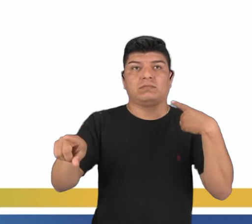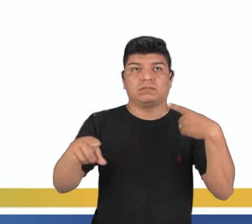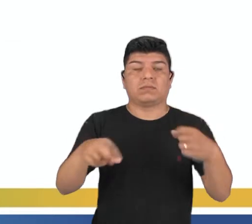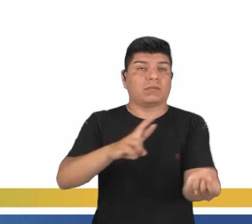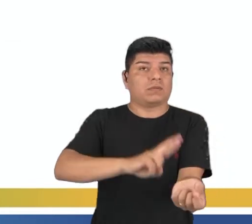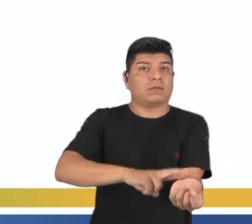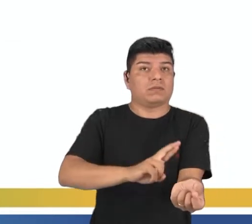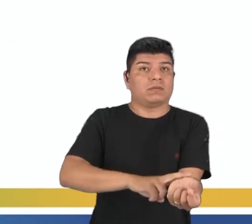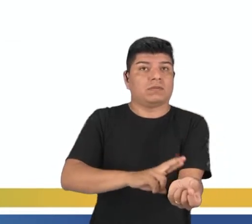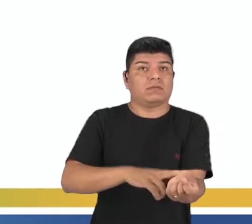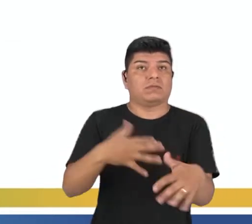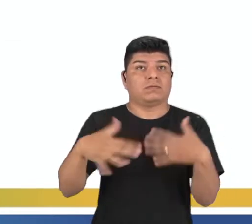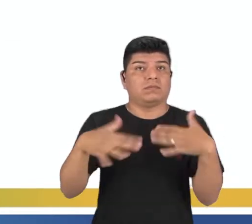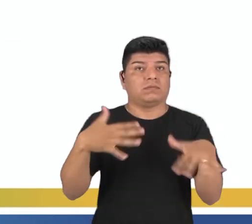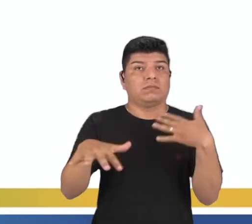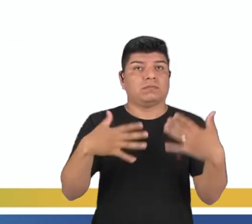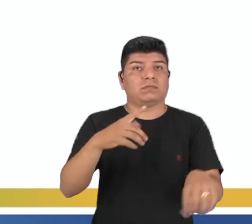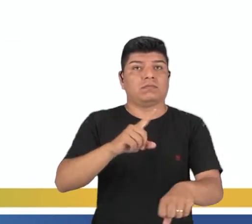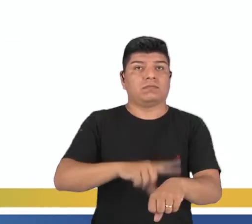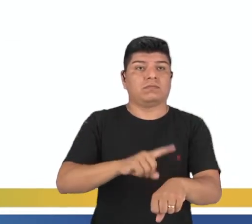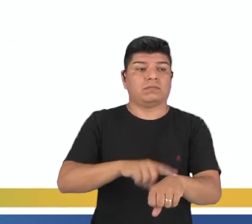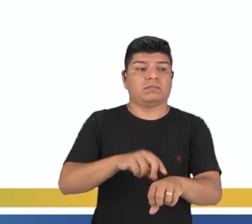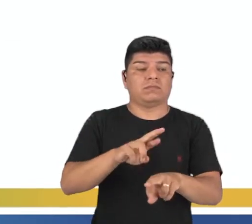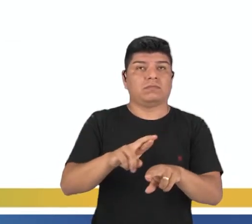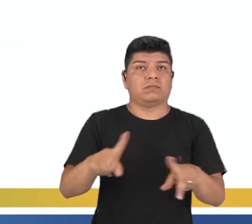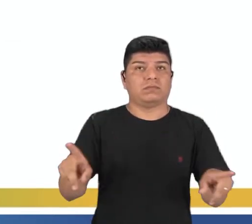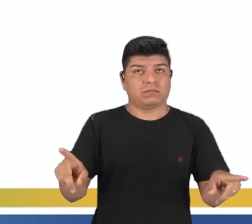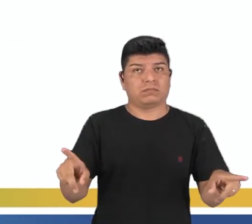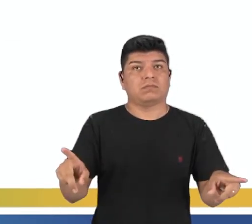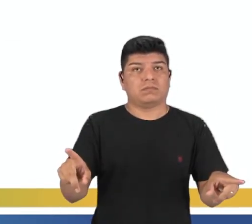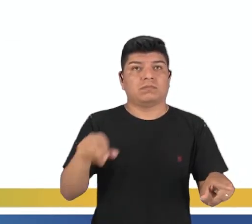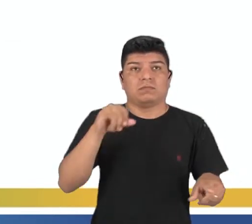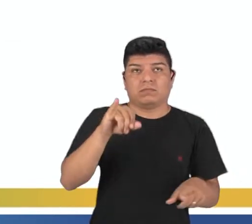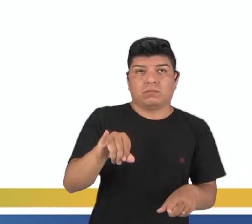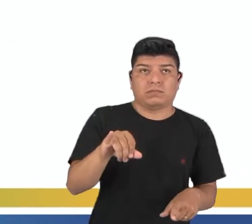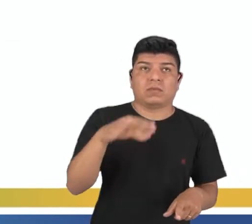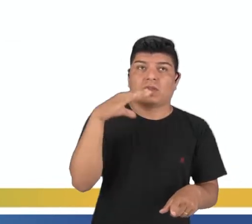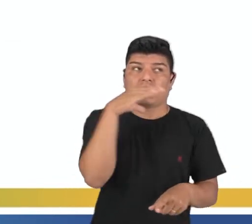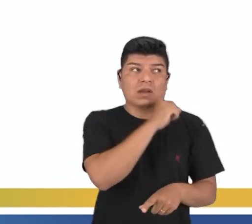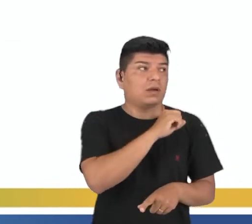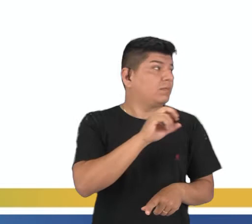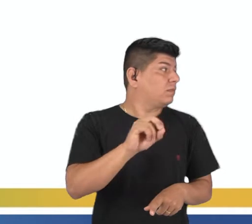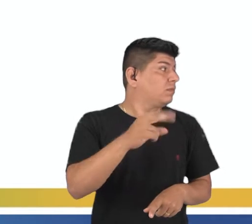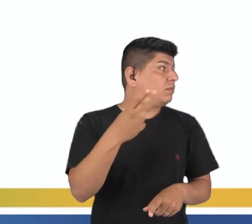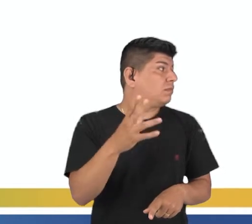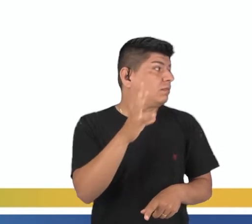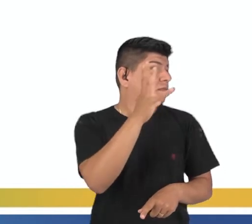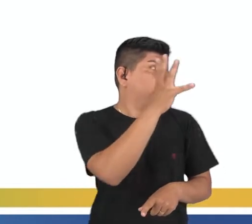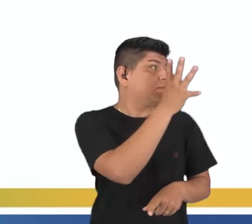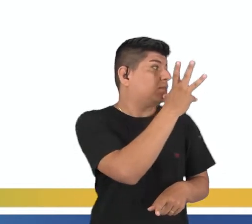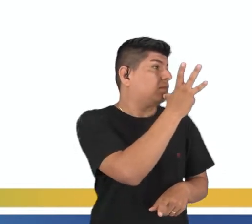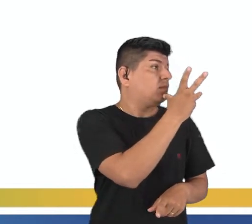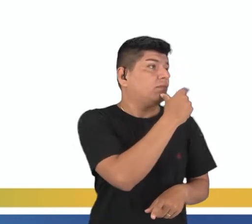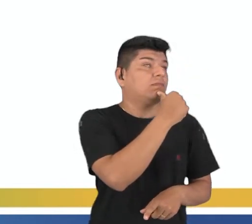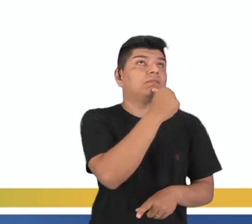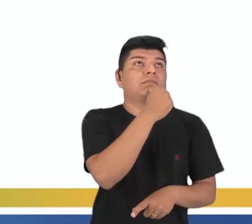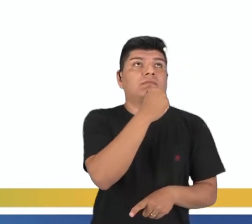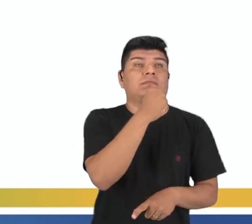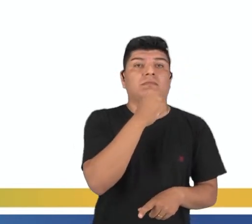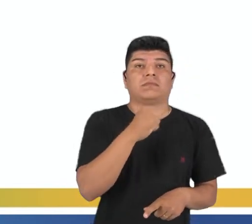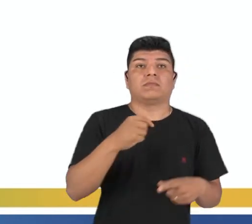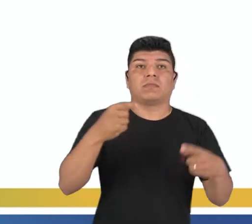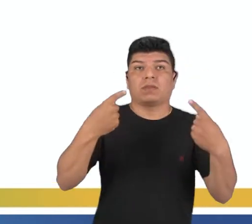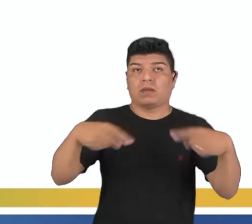o movimento do tempo e suas variações, ou seja, se o ritmo é rápido ou lento, certo?